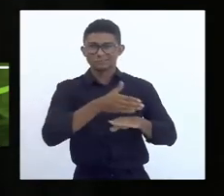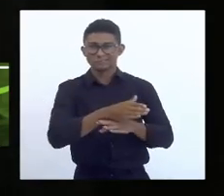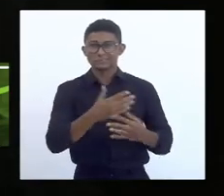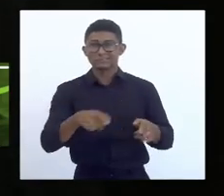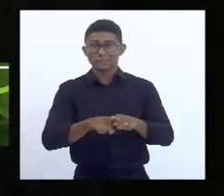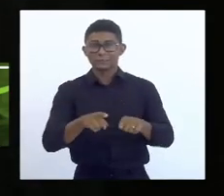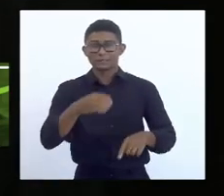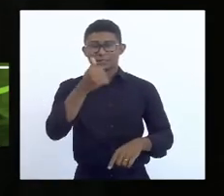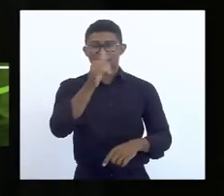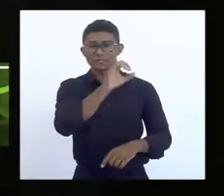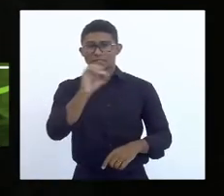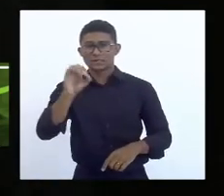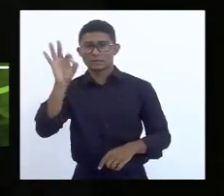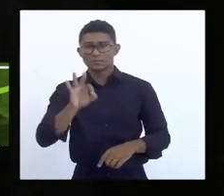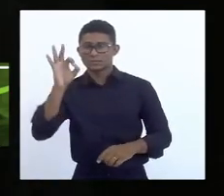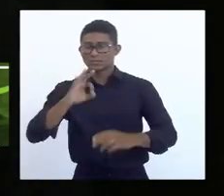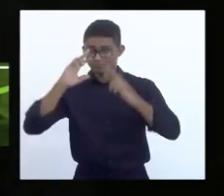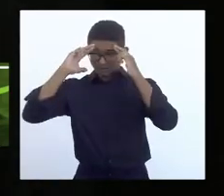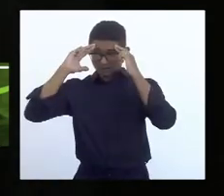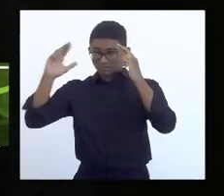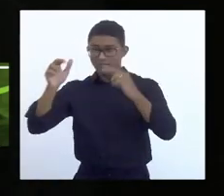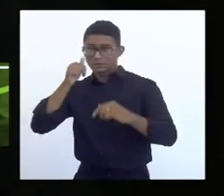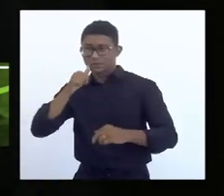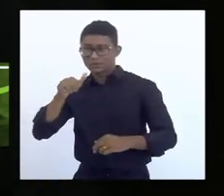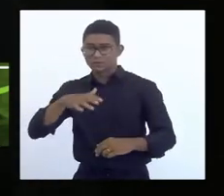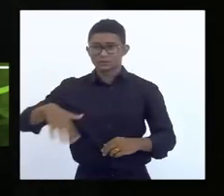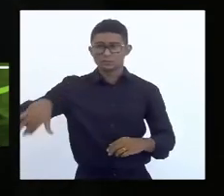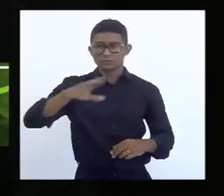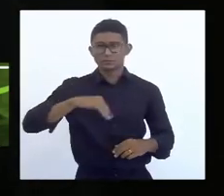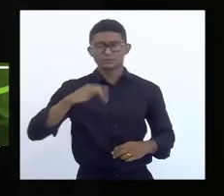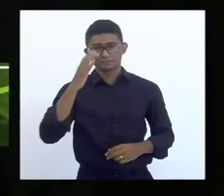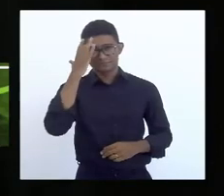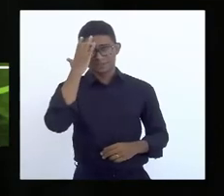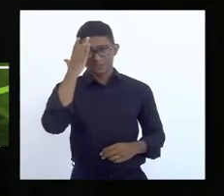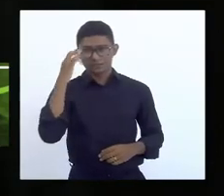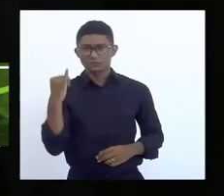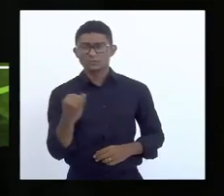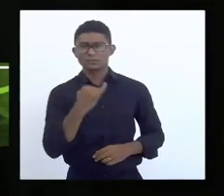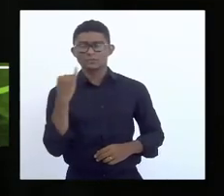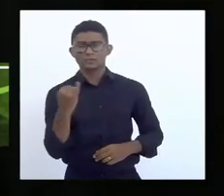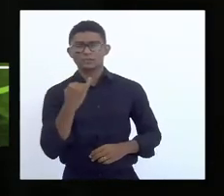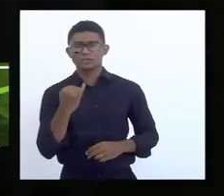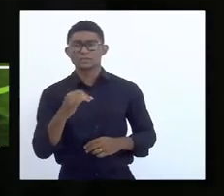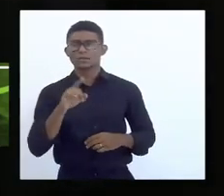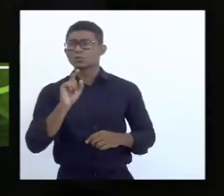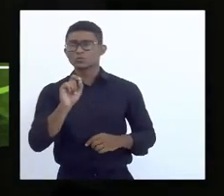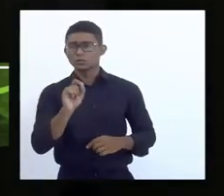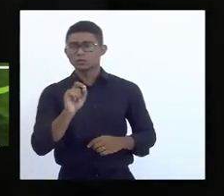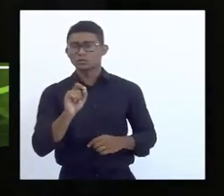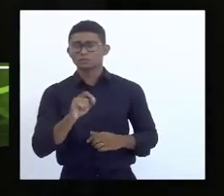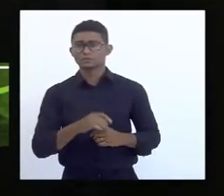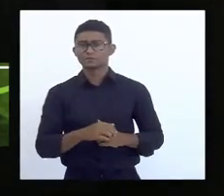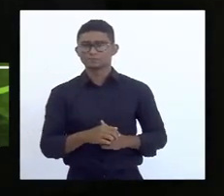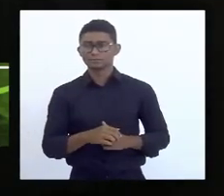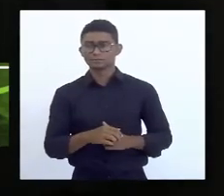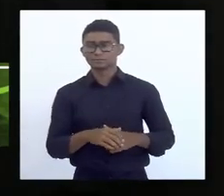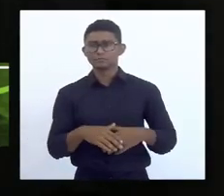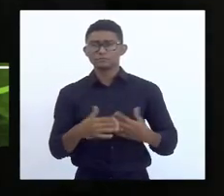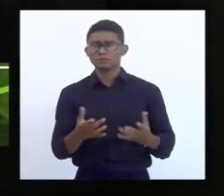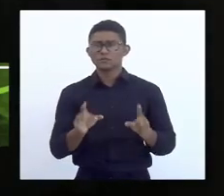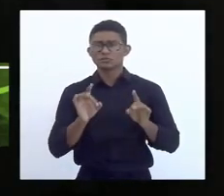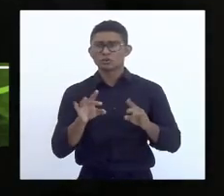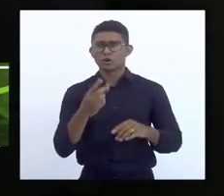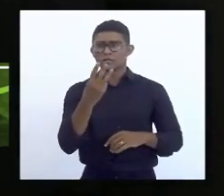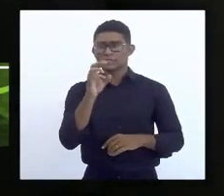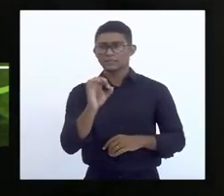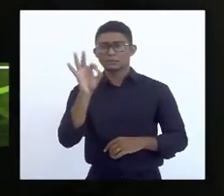100% de respeito a essas mulheres. Acho que era importante colocar em destaque aí que não é só garantir os